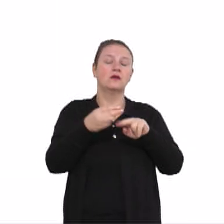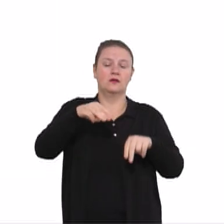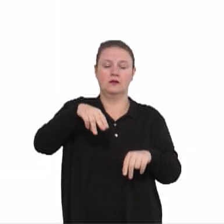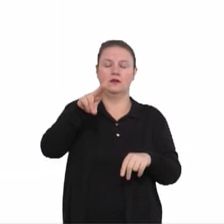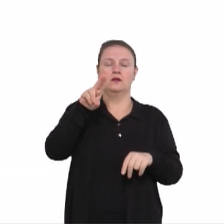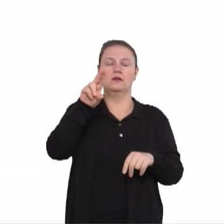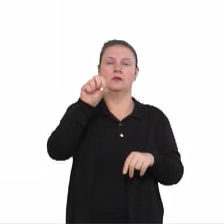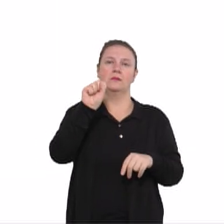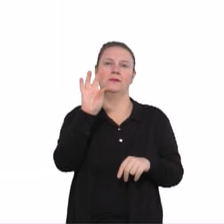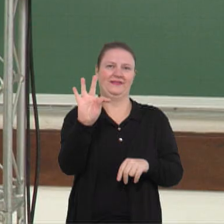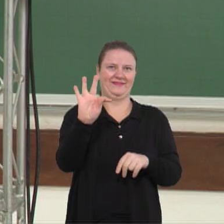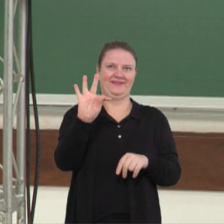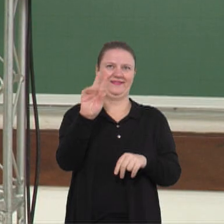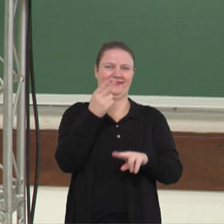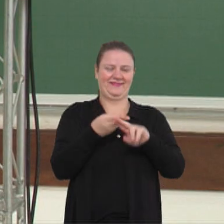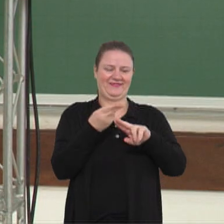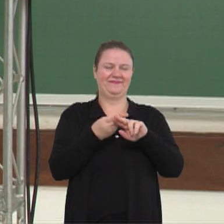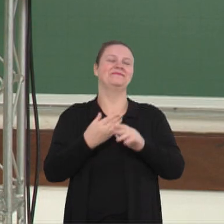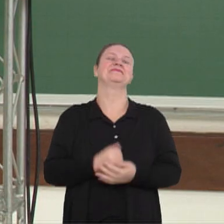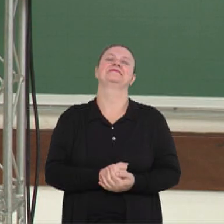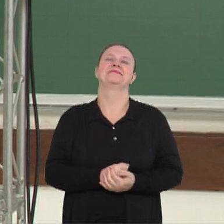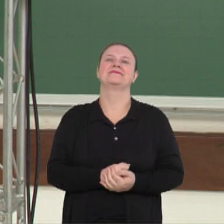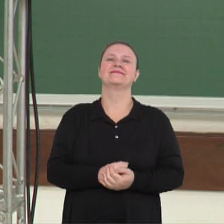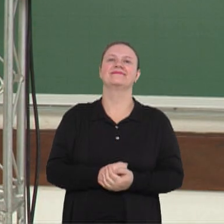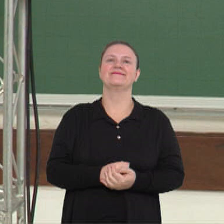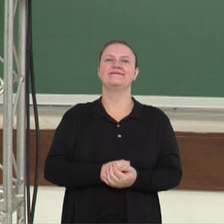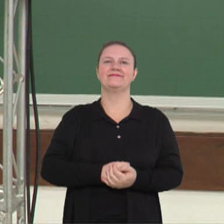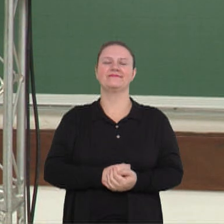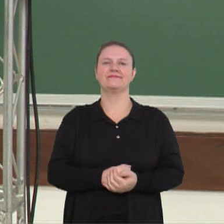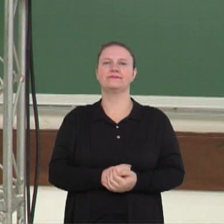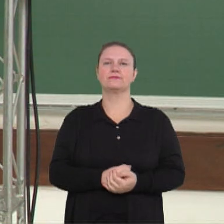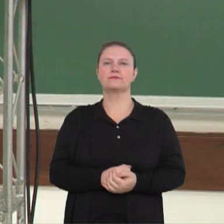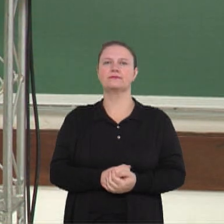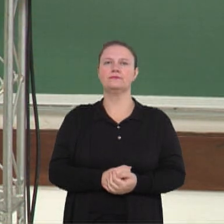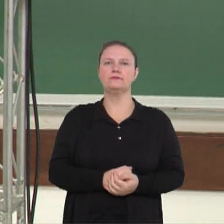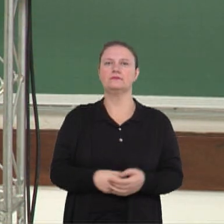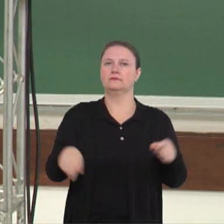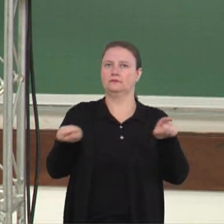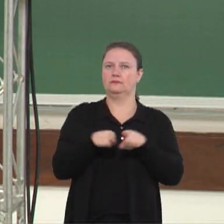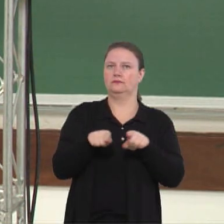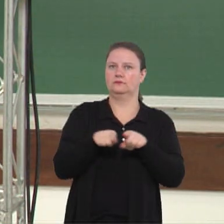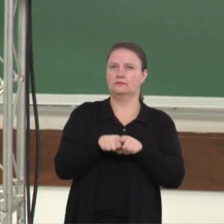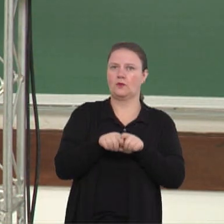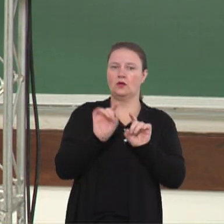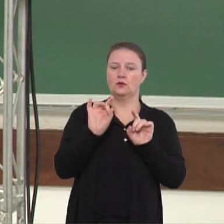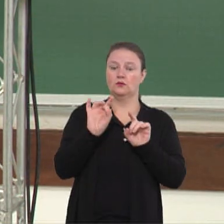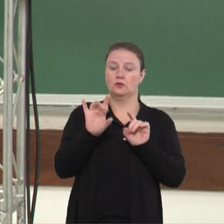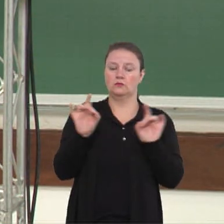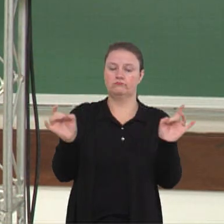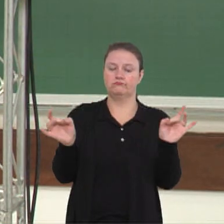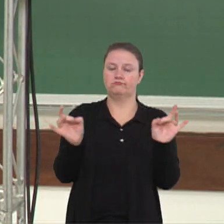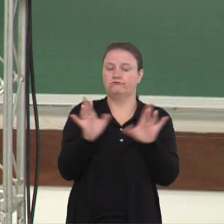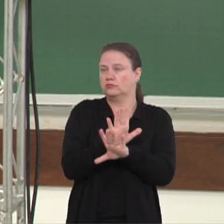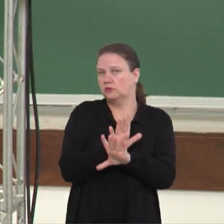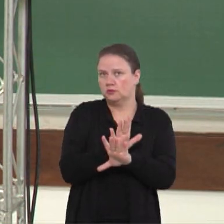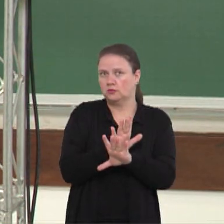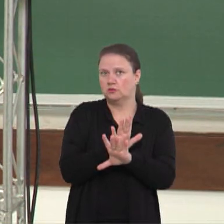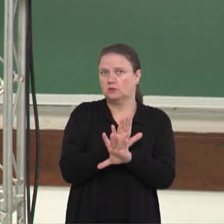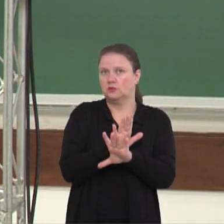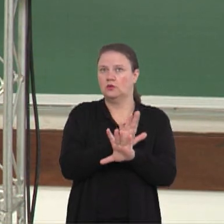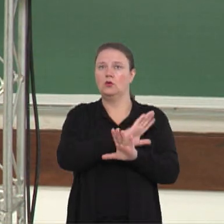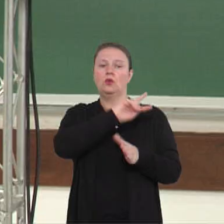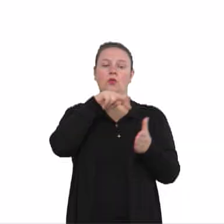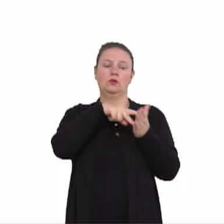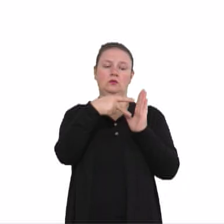must quem então vamos seguir como eu disse anteriormente só para a gente poder fechar no que diz